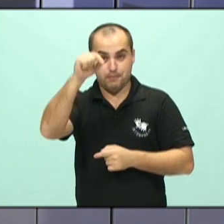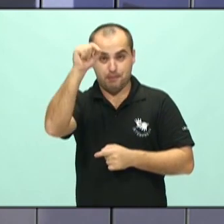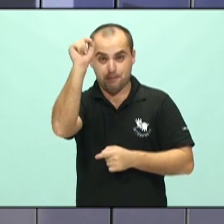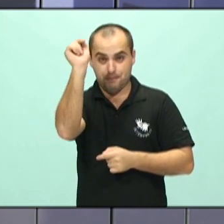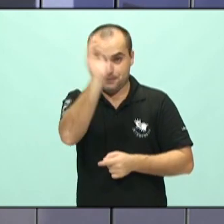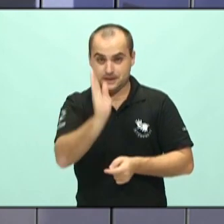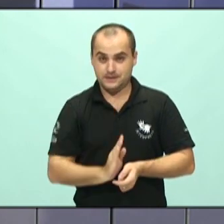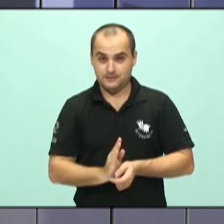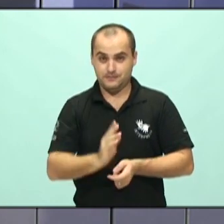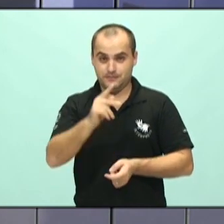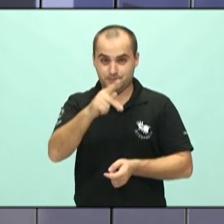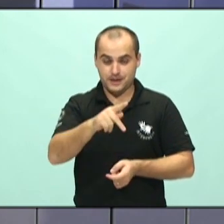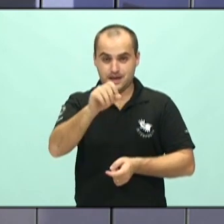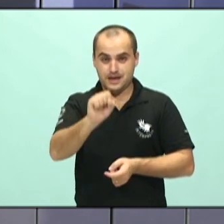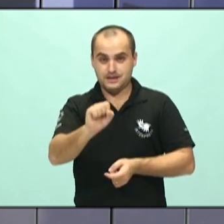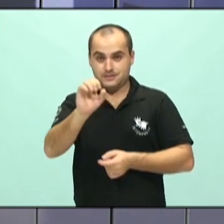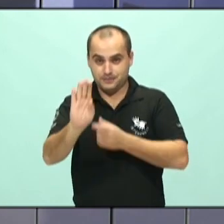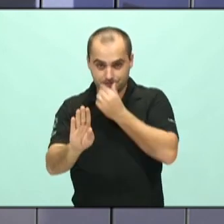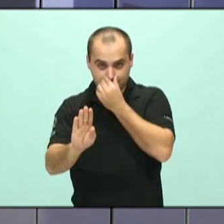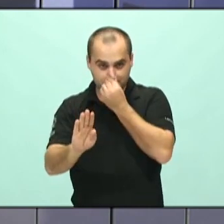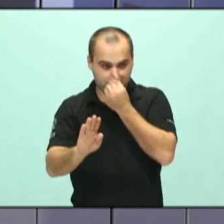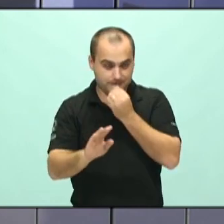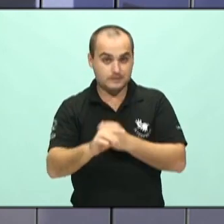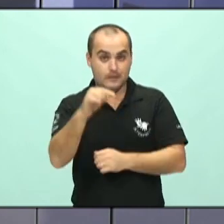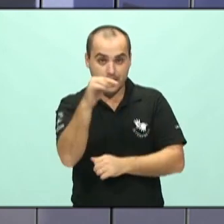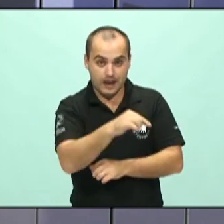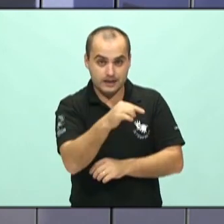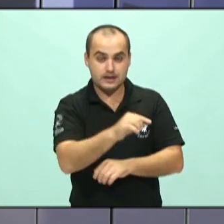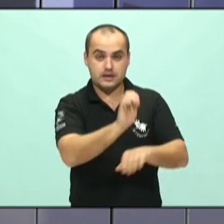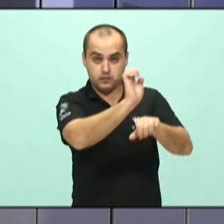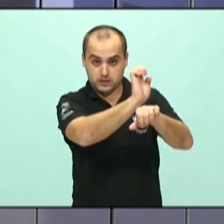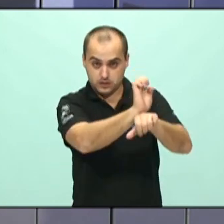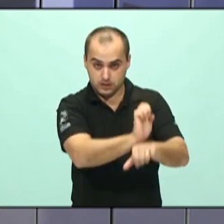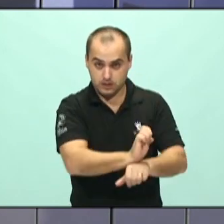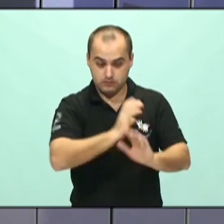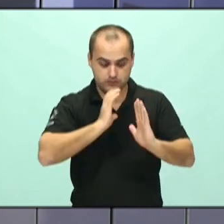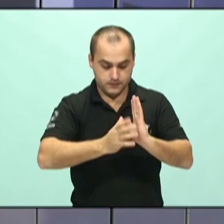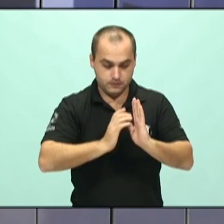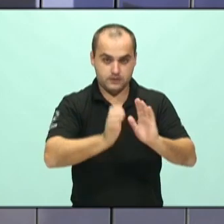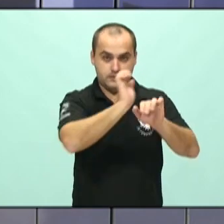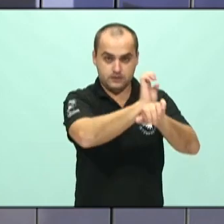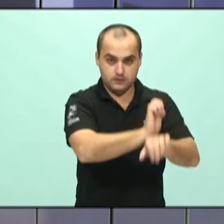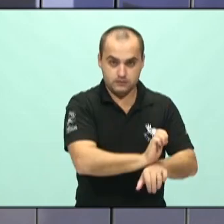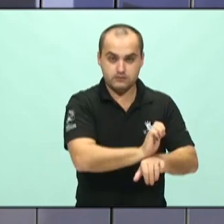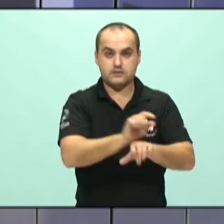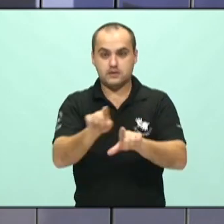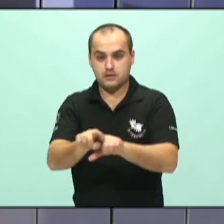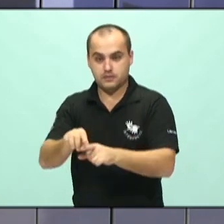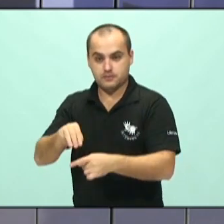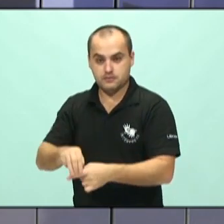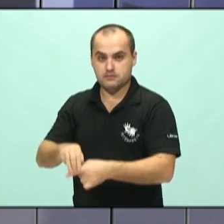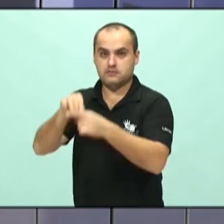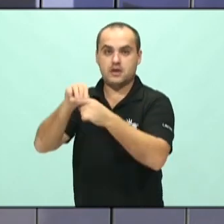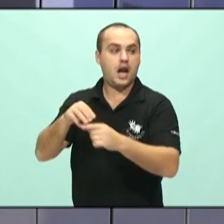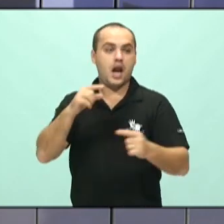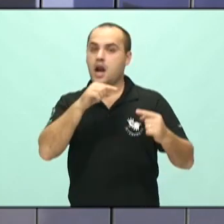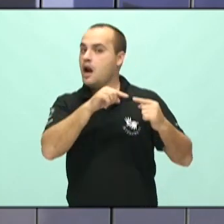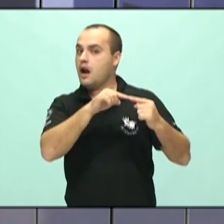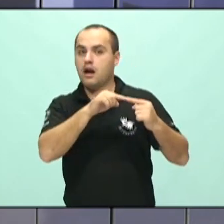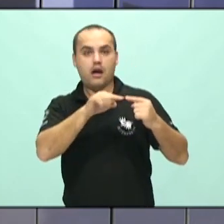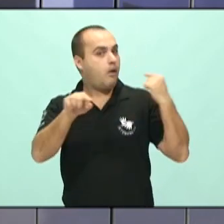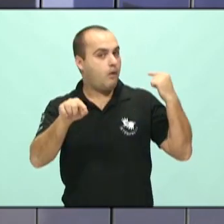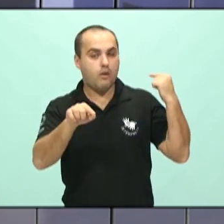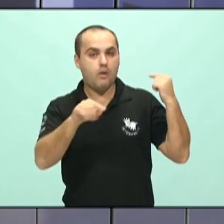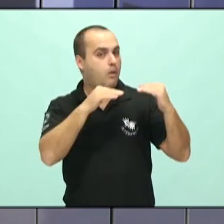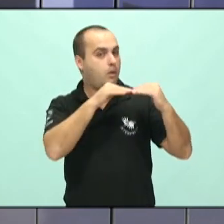nacional. O nível estadual, o partido estadual e municipal, inclusive, discordaram da